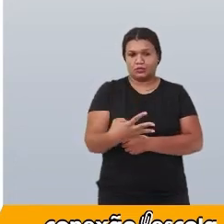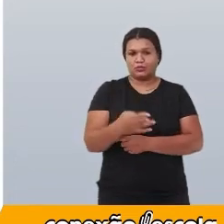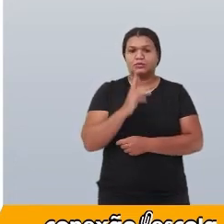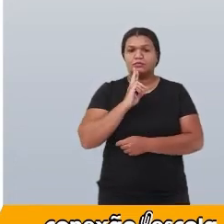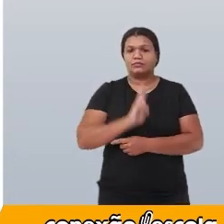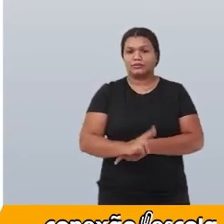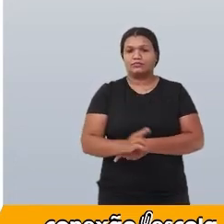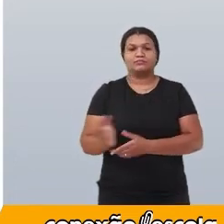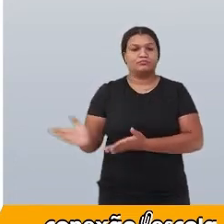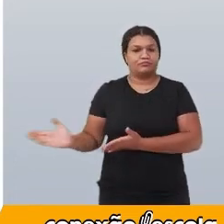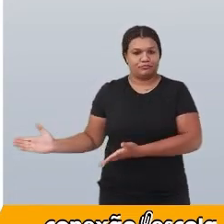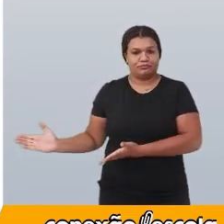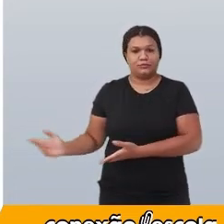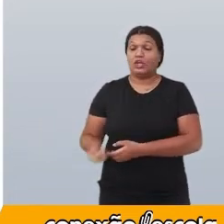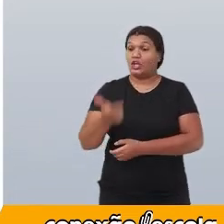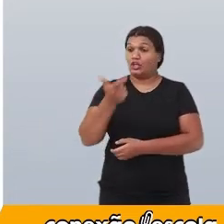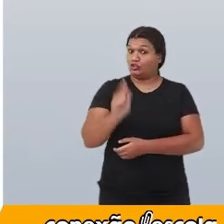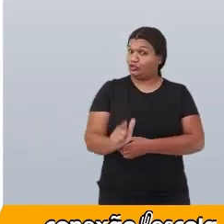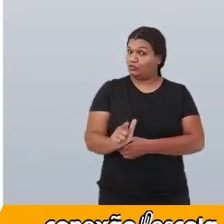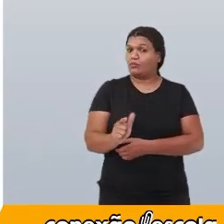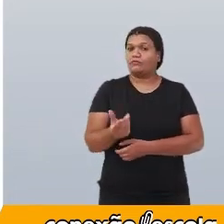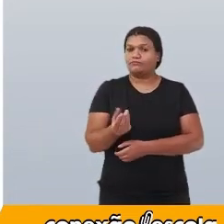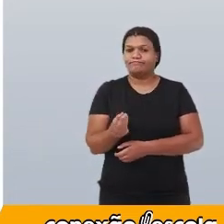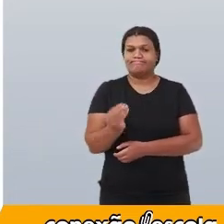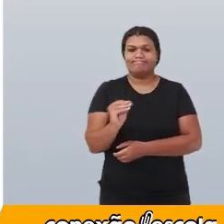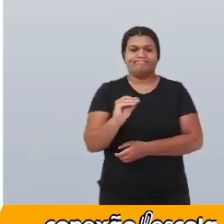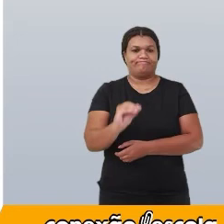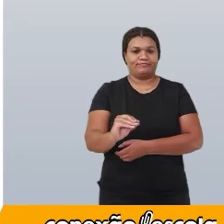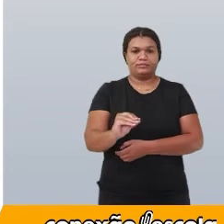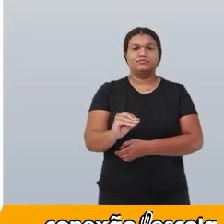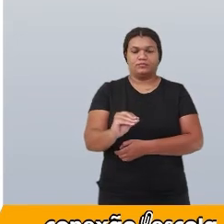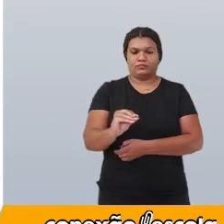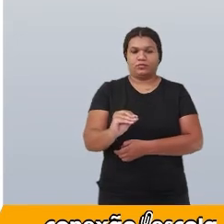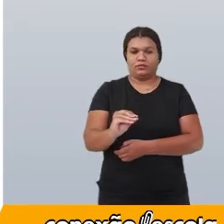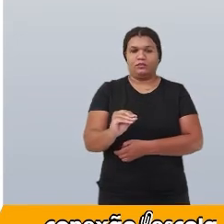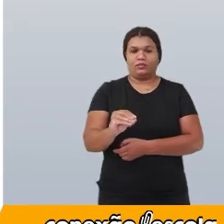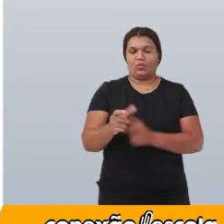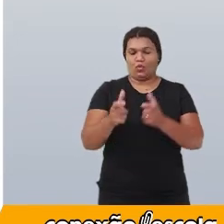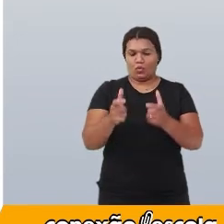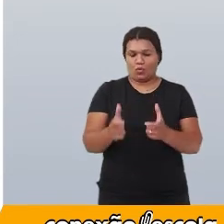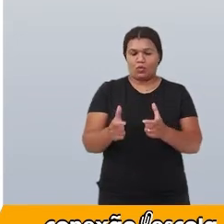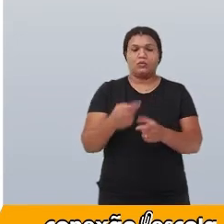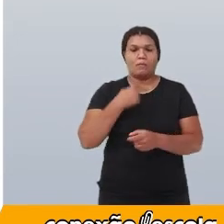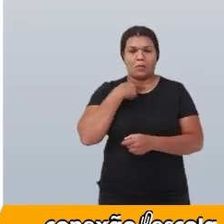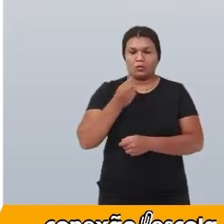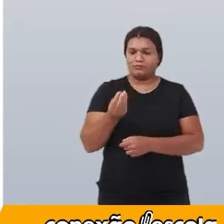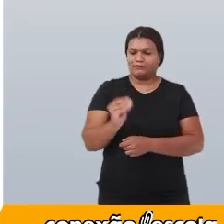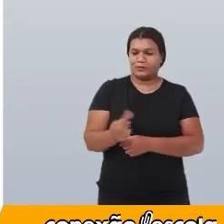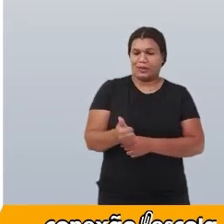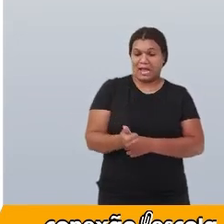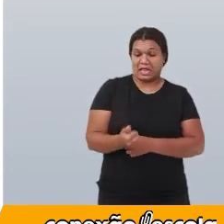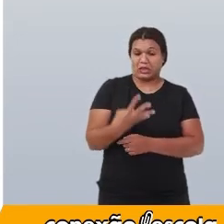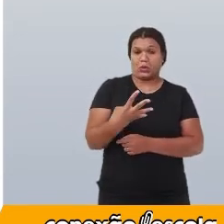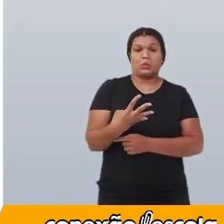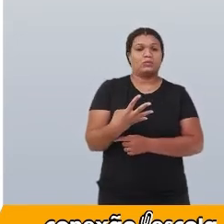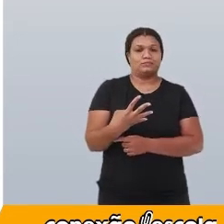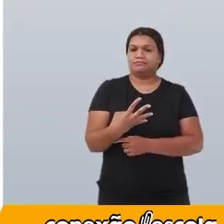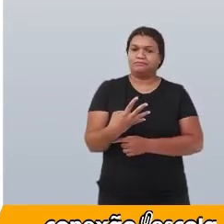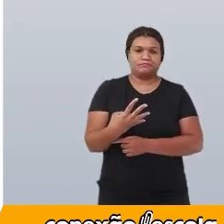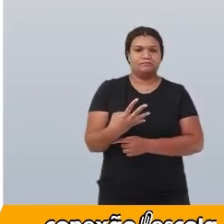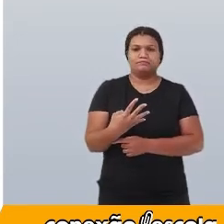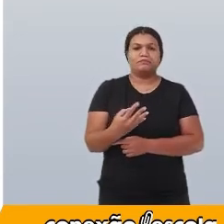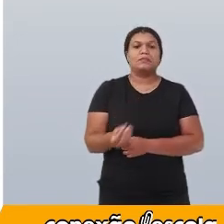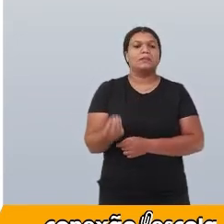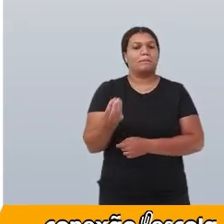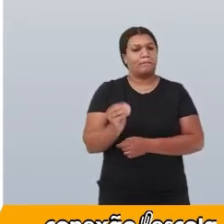14. E novamente, a soma na casa das dezenas eu não posso deixar o